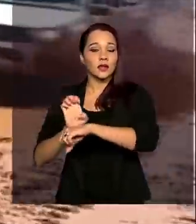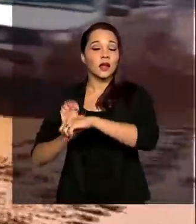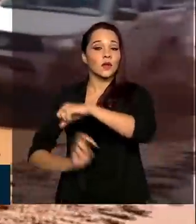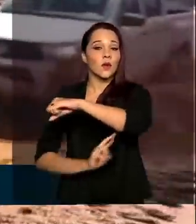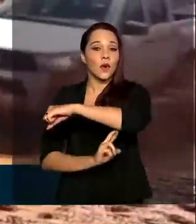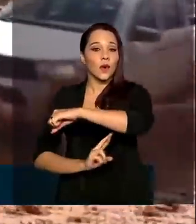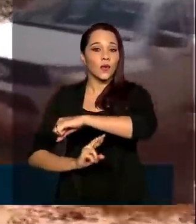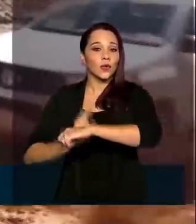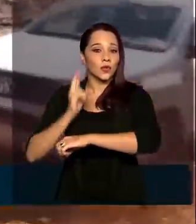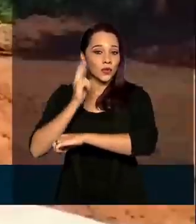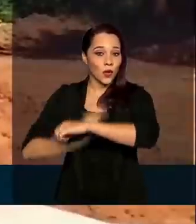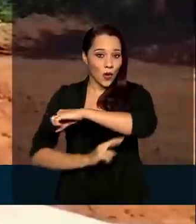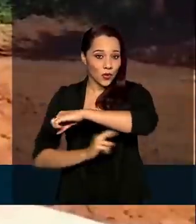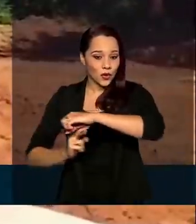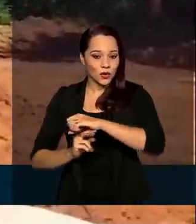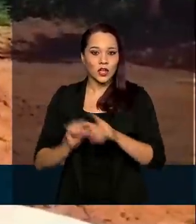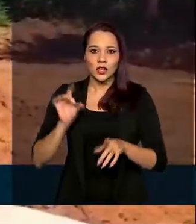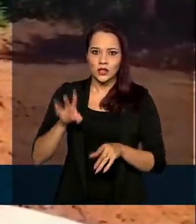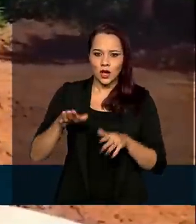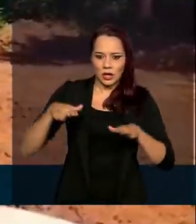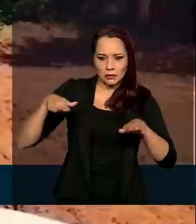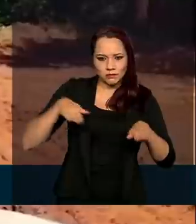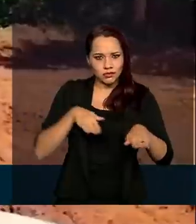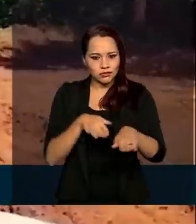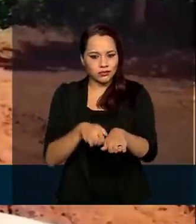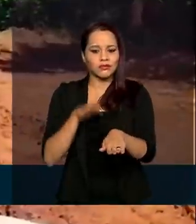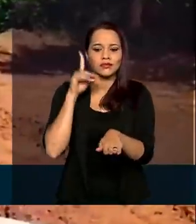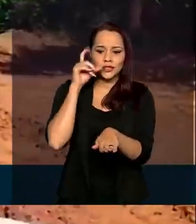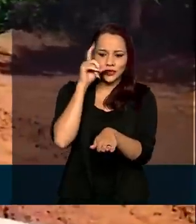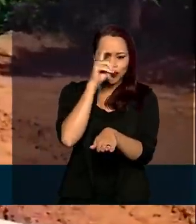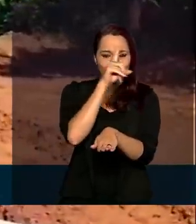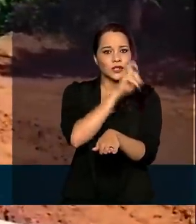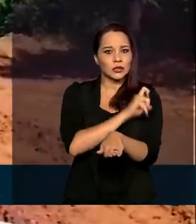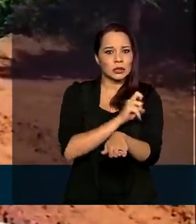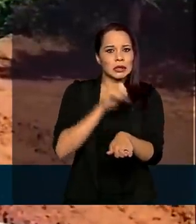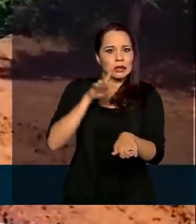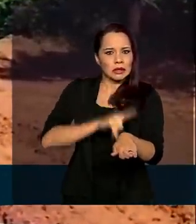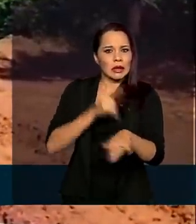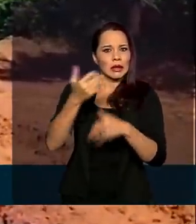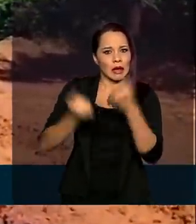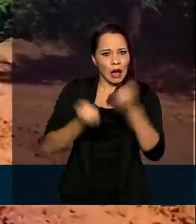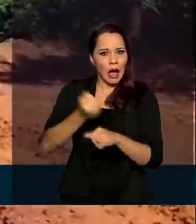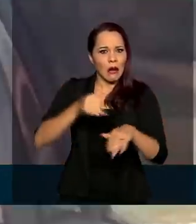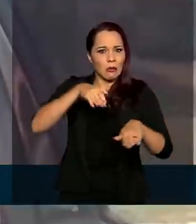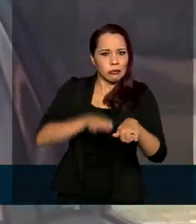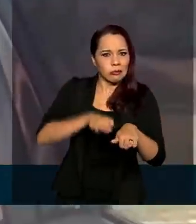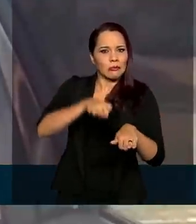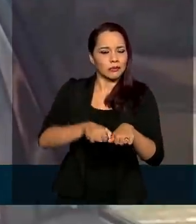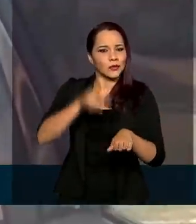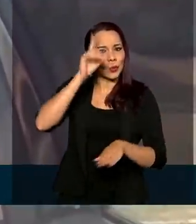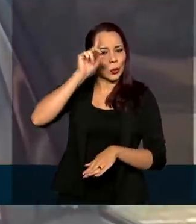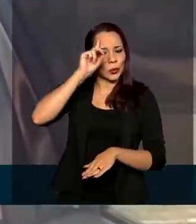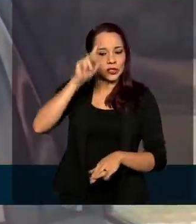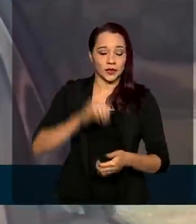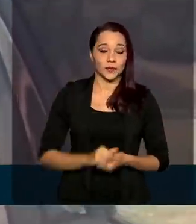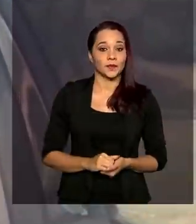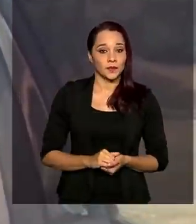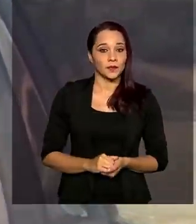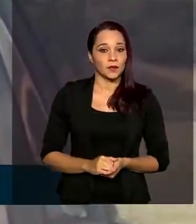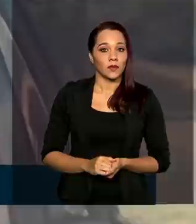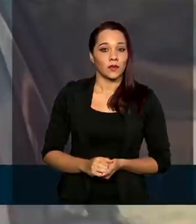Mas transitar por lá é um verdadeiro desafio. Os atolamentos já viraram rotina. Tem o trajeto